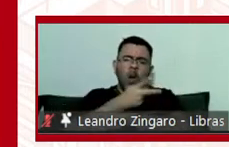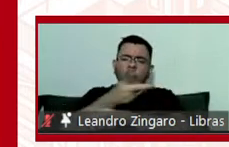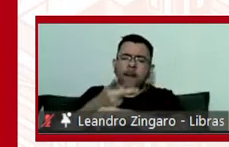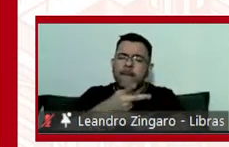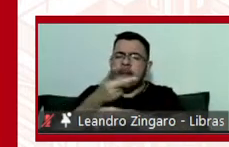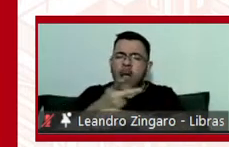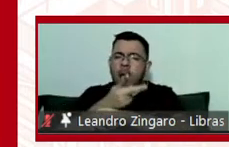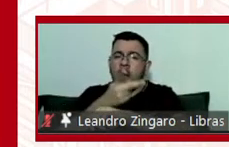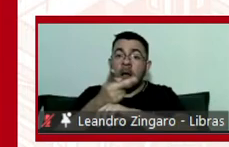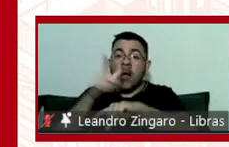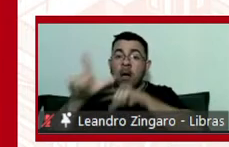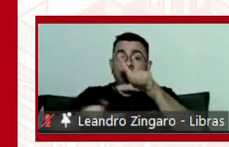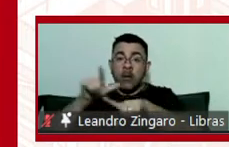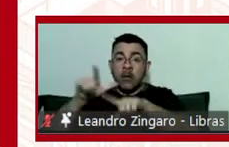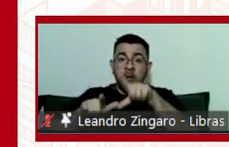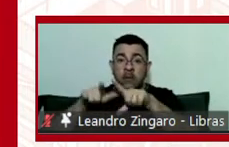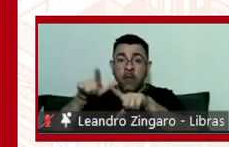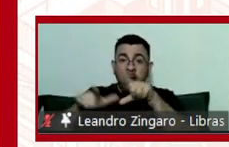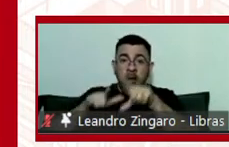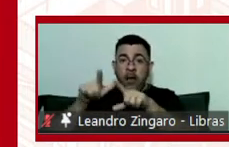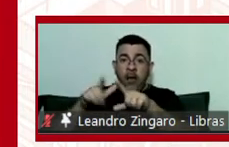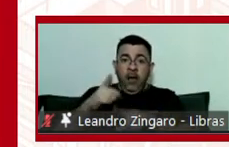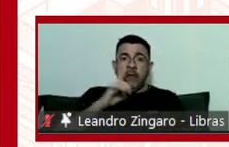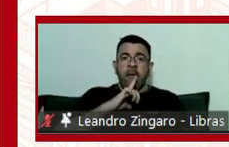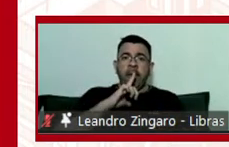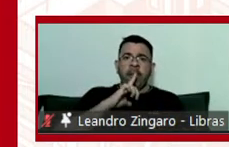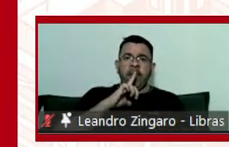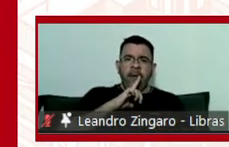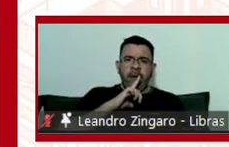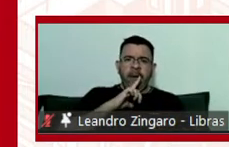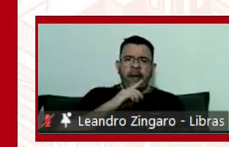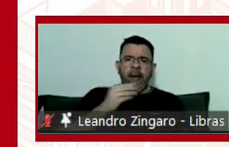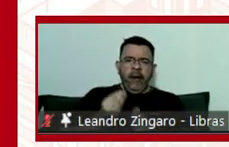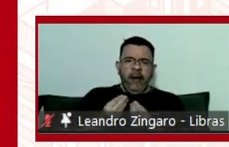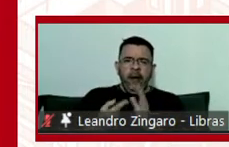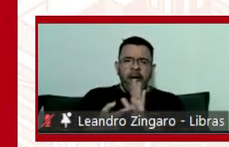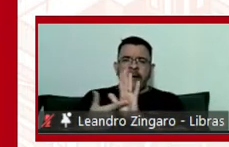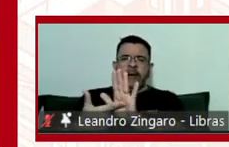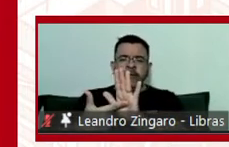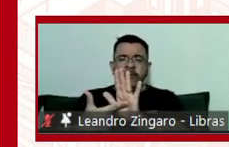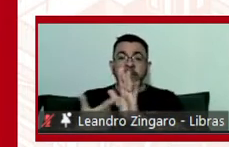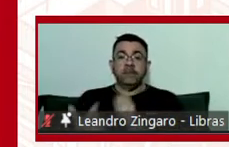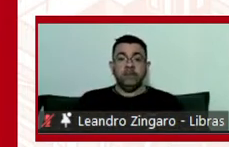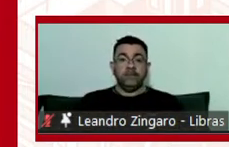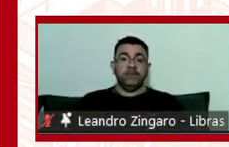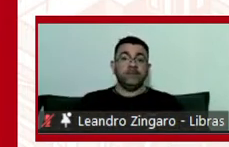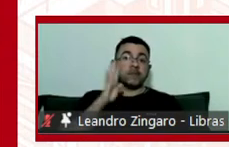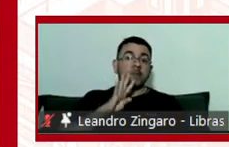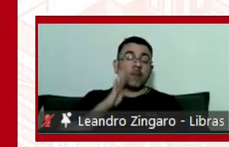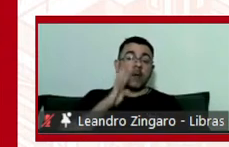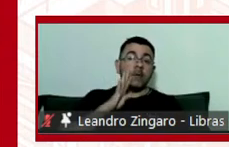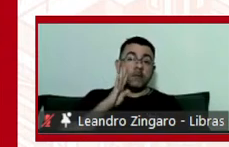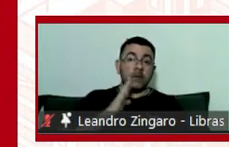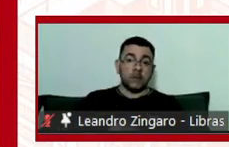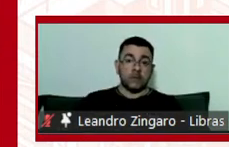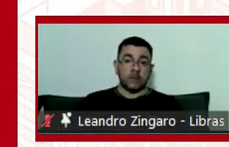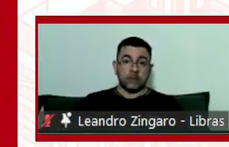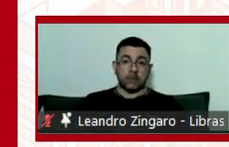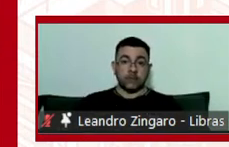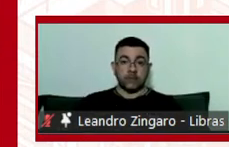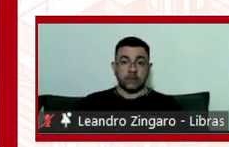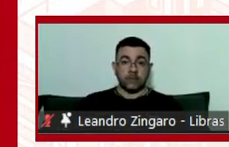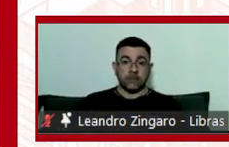né e aqui tão todos os eh as oportunidades em aberto mas o que é mais legal né os os trabalhadores por